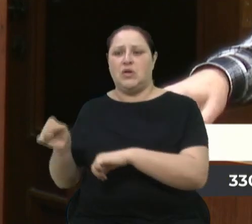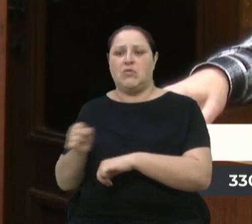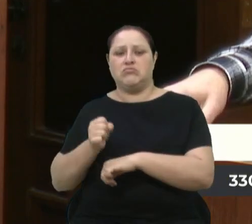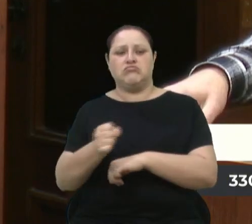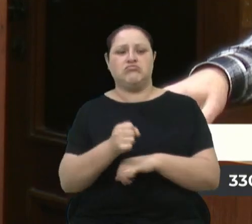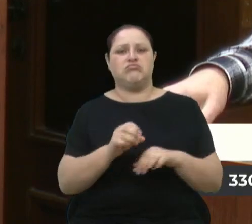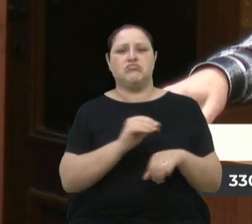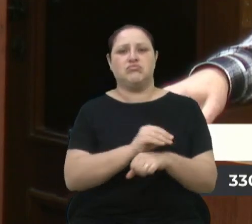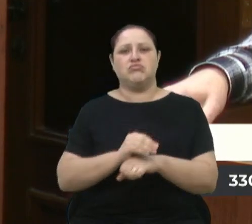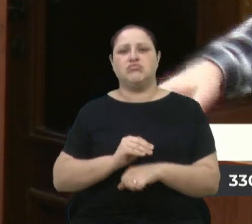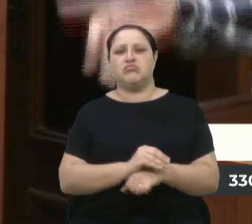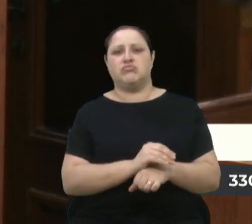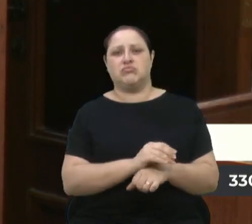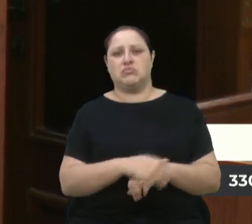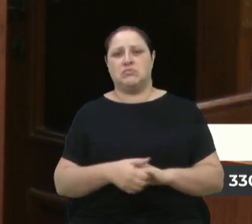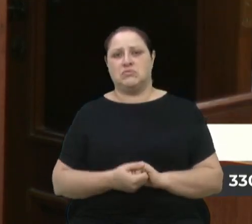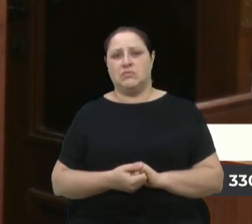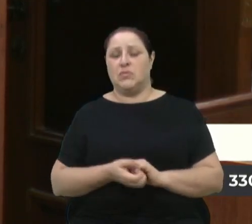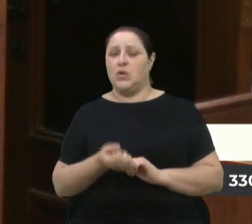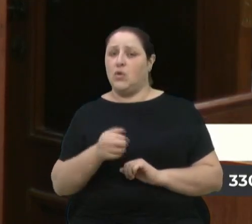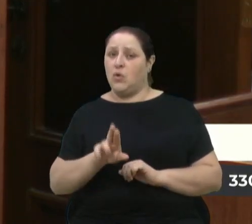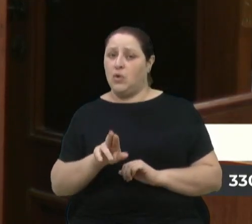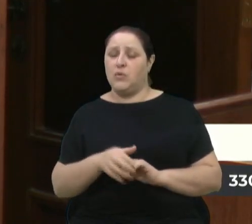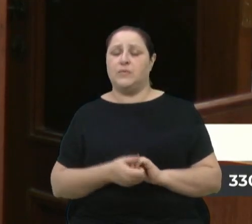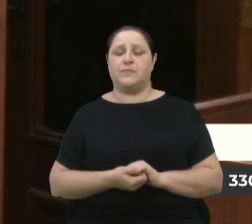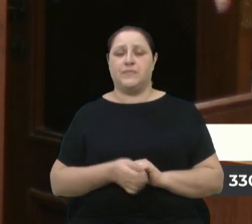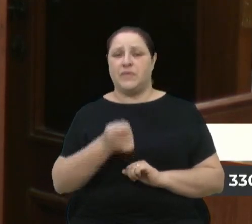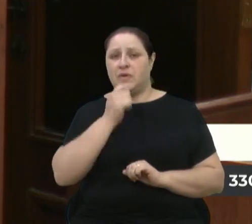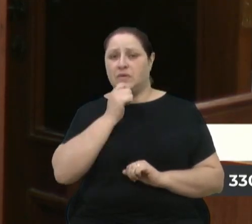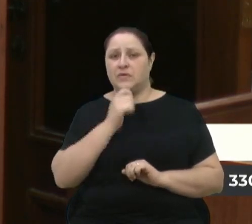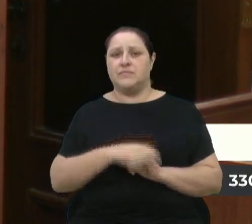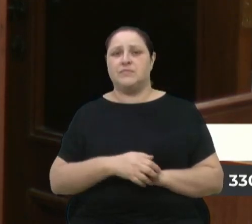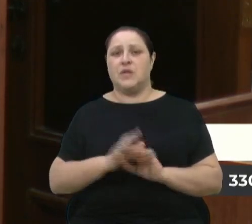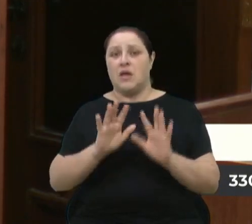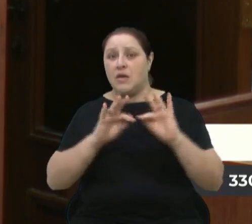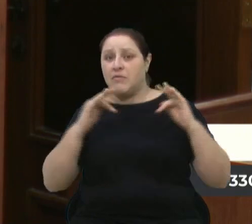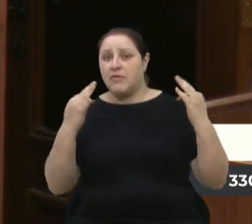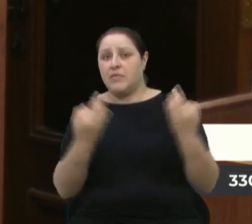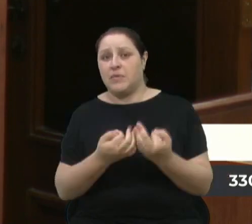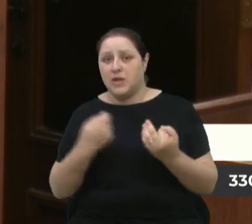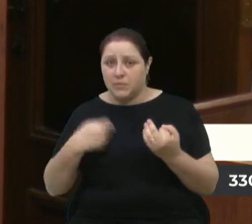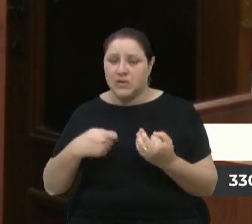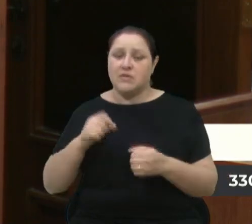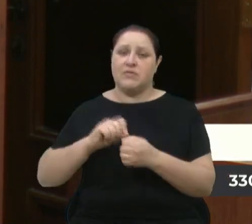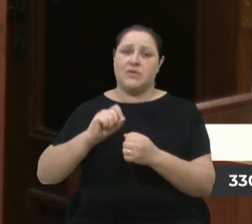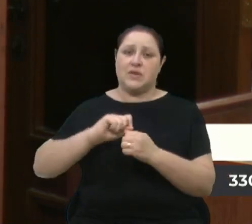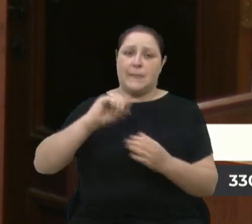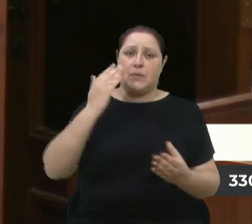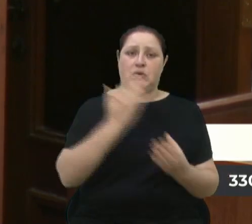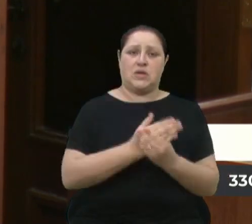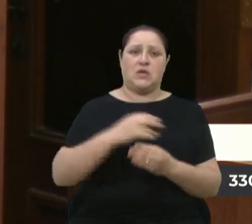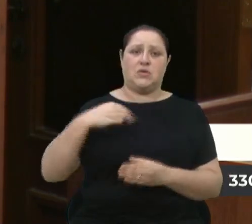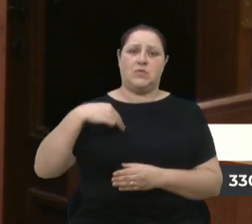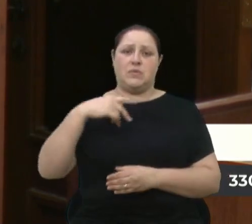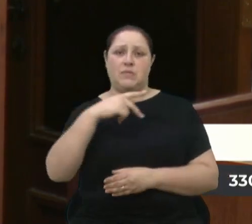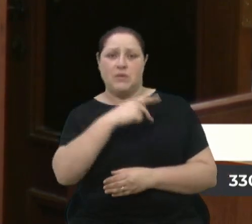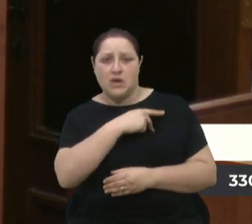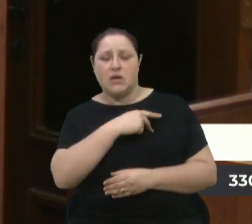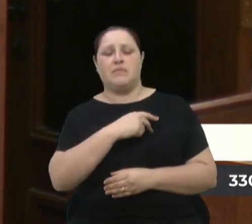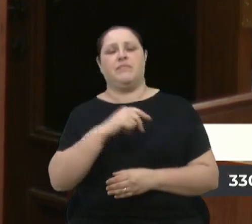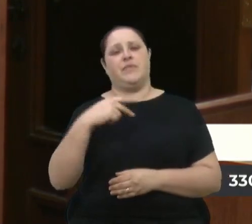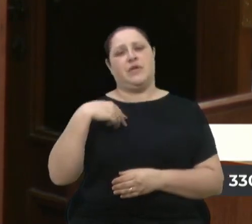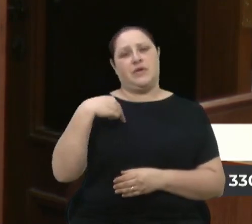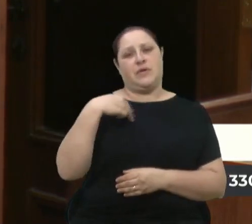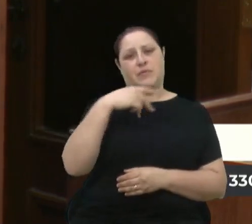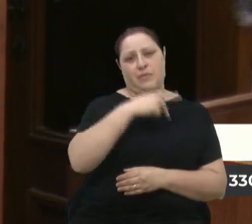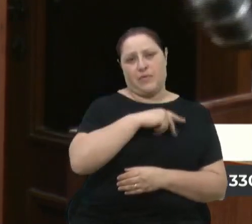atendimento. Ou ainda, a família tem que recorrer ao Ministério Público, para que o Ministério diga,